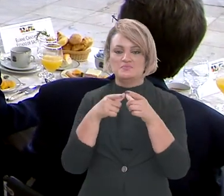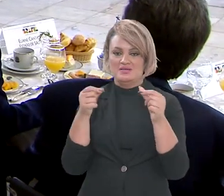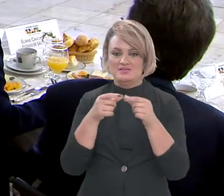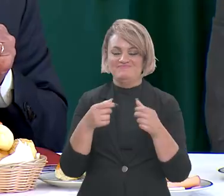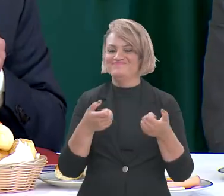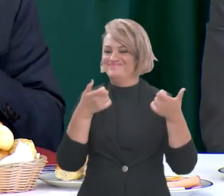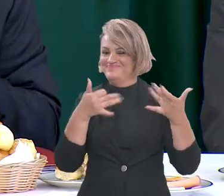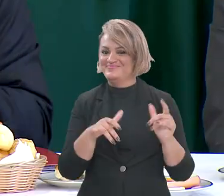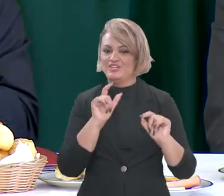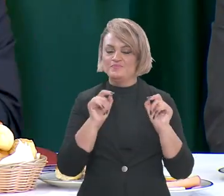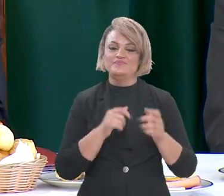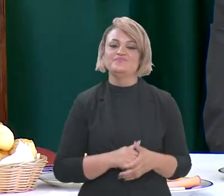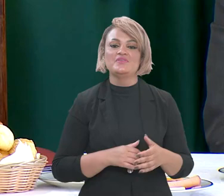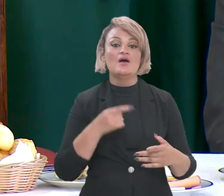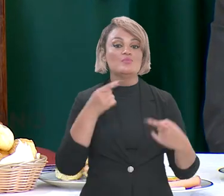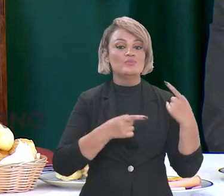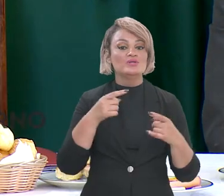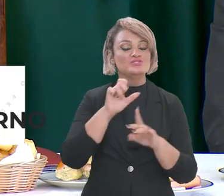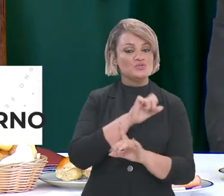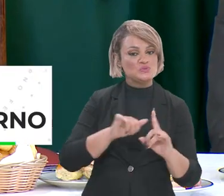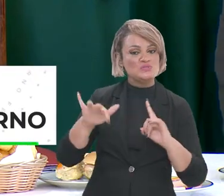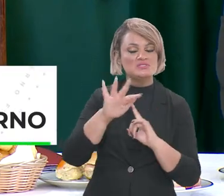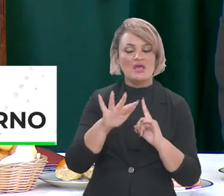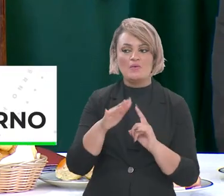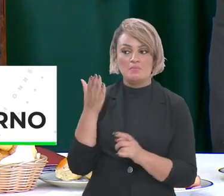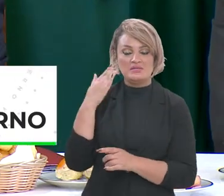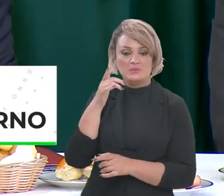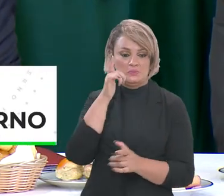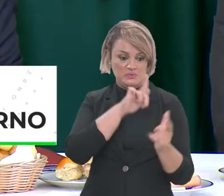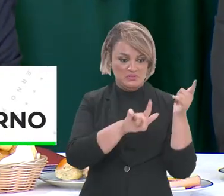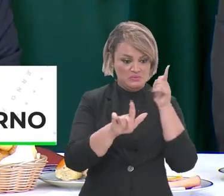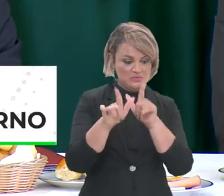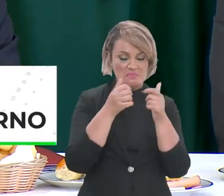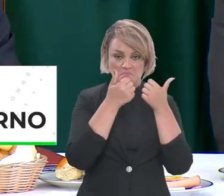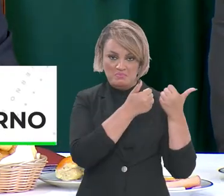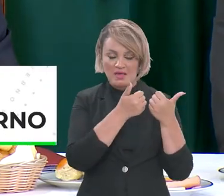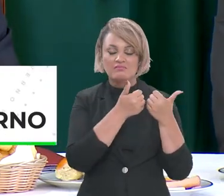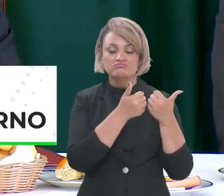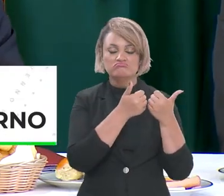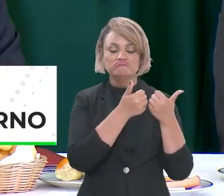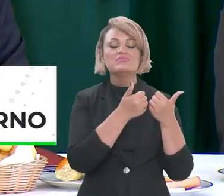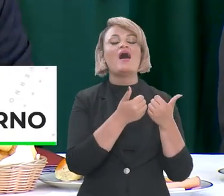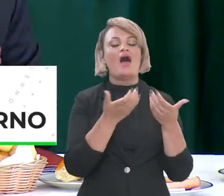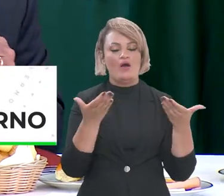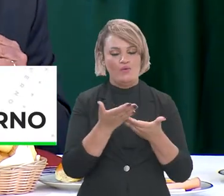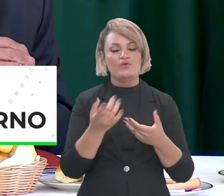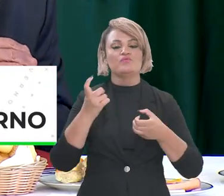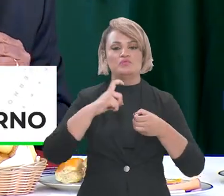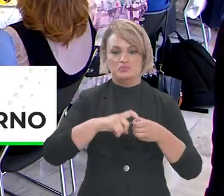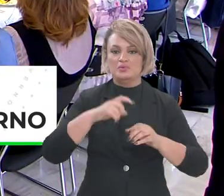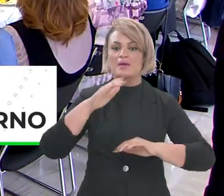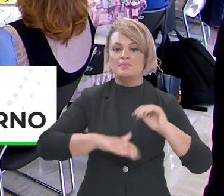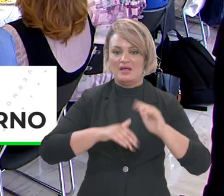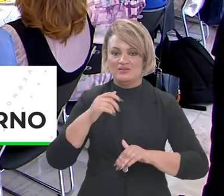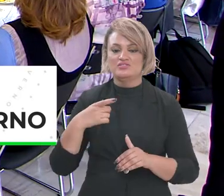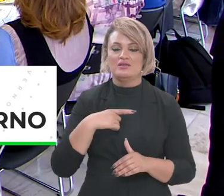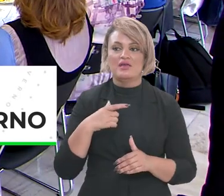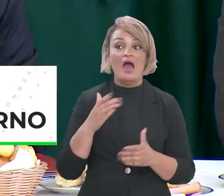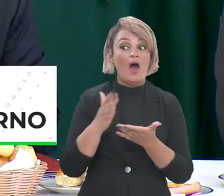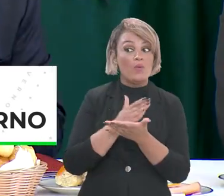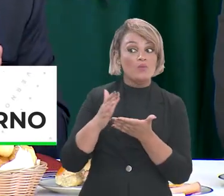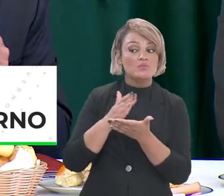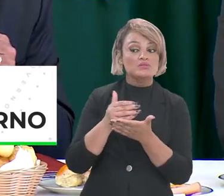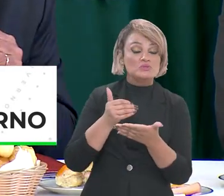Brasília. Todas as políticas sociais que deram certo nesse país já foram retomadas.